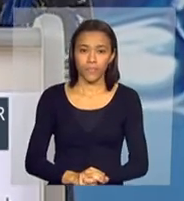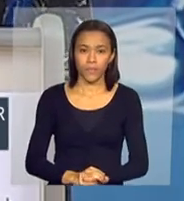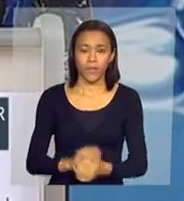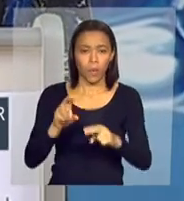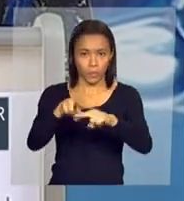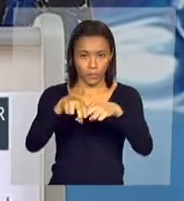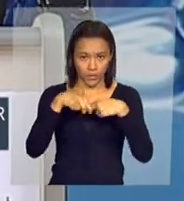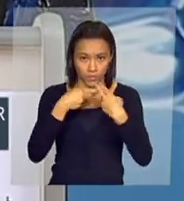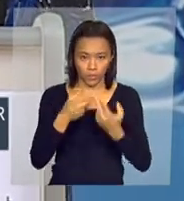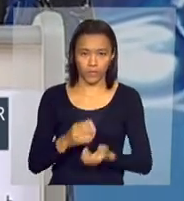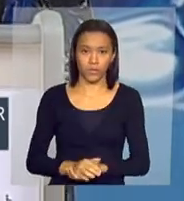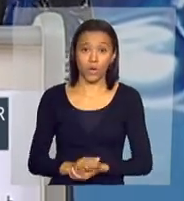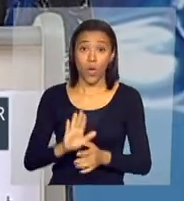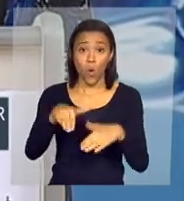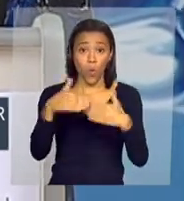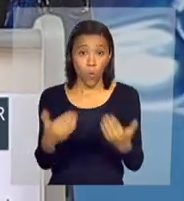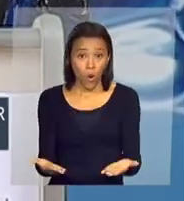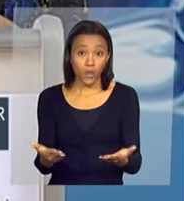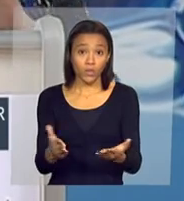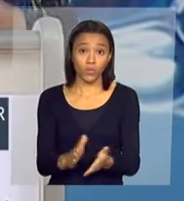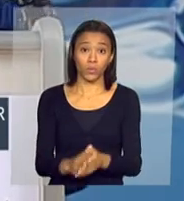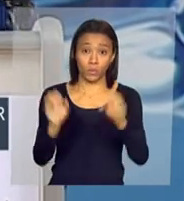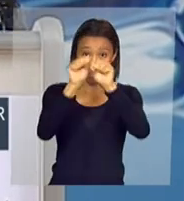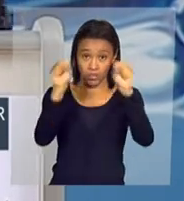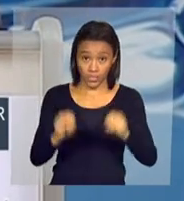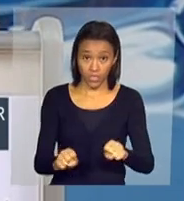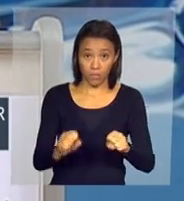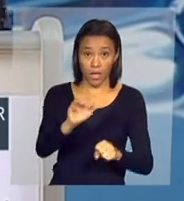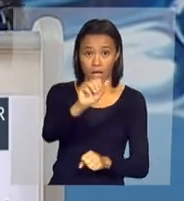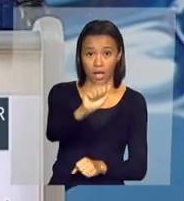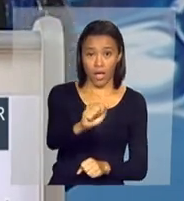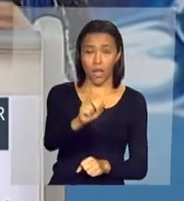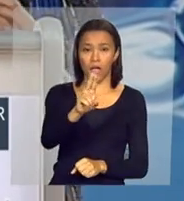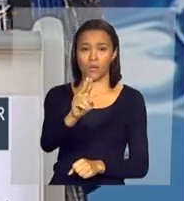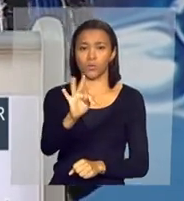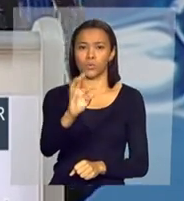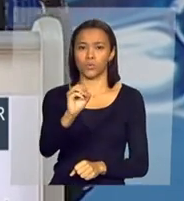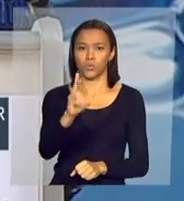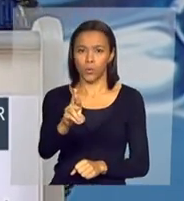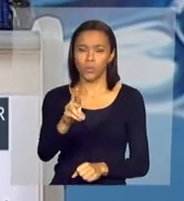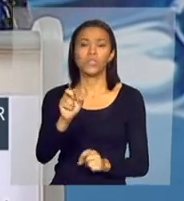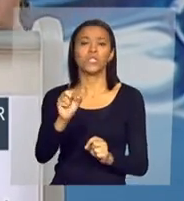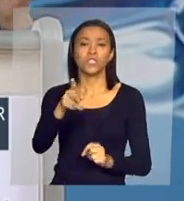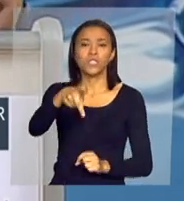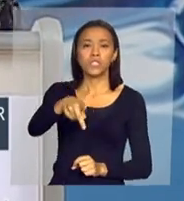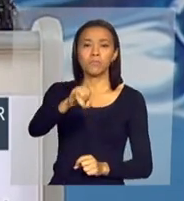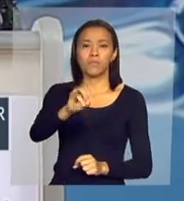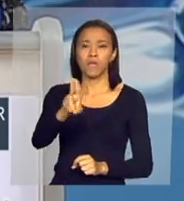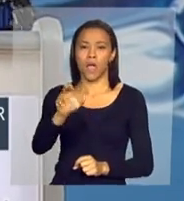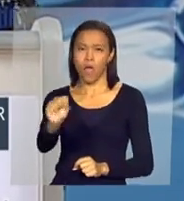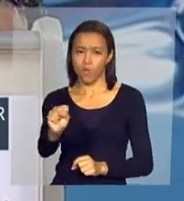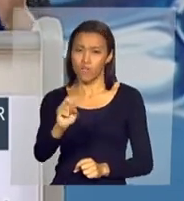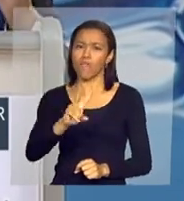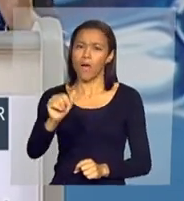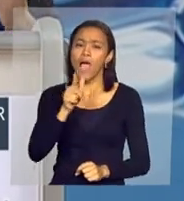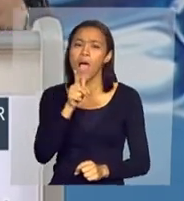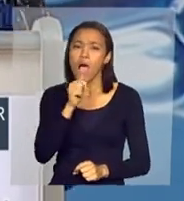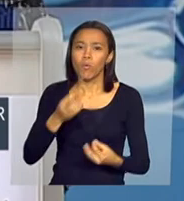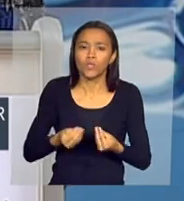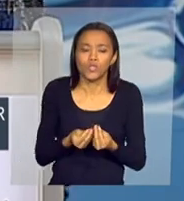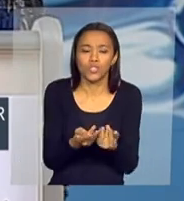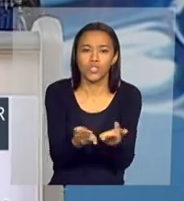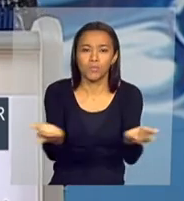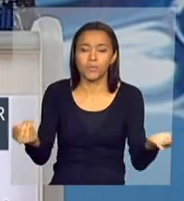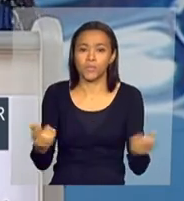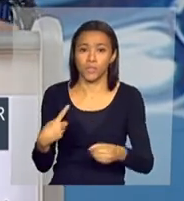Por isso, quando o sistema adutor de Piaus vai levar água de boa qualidade para os municípios